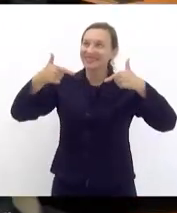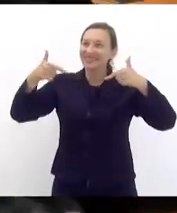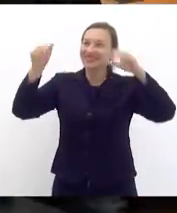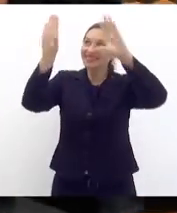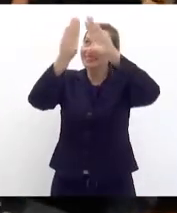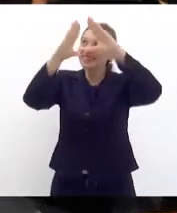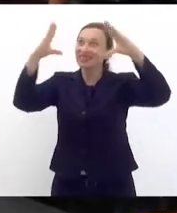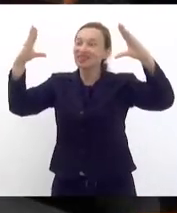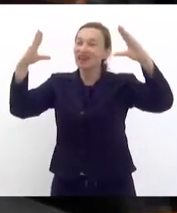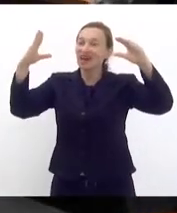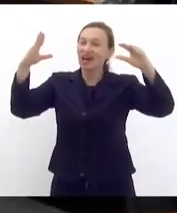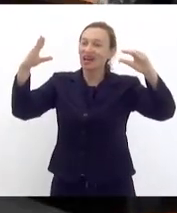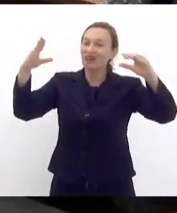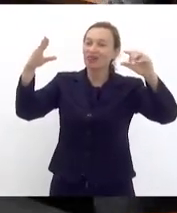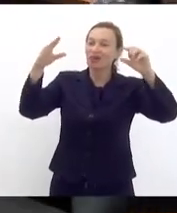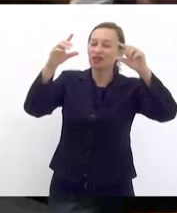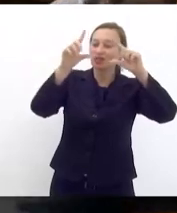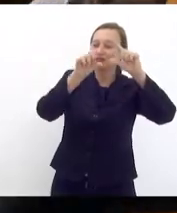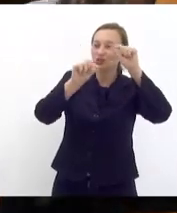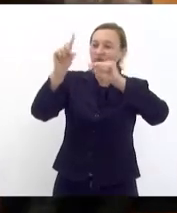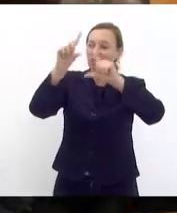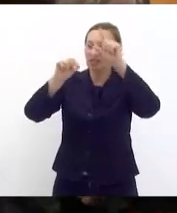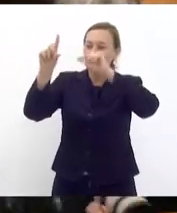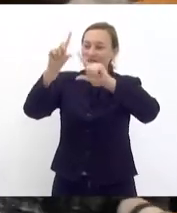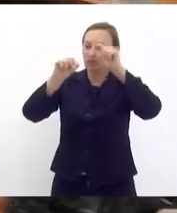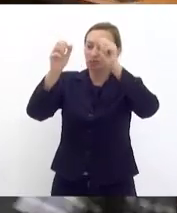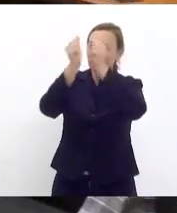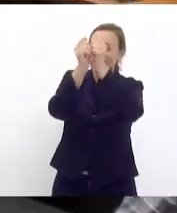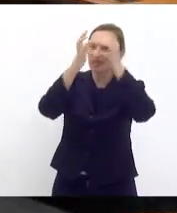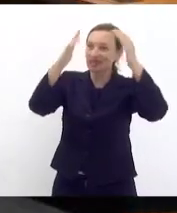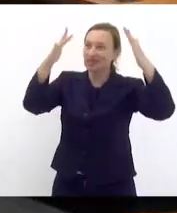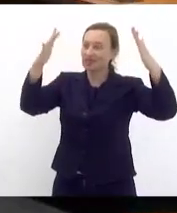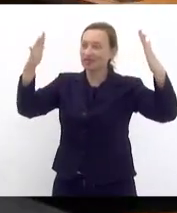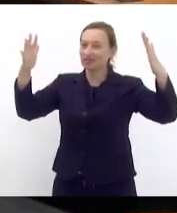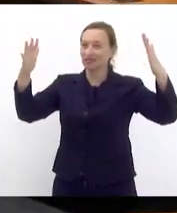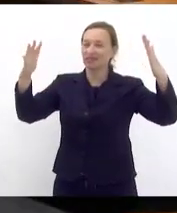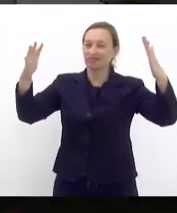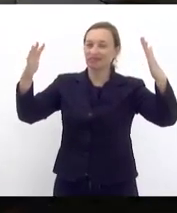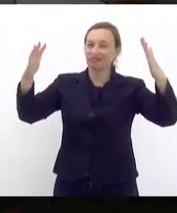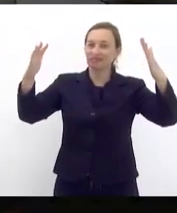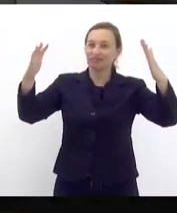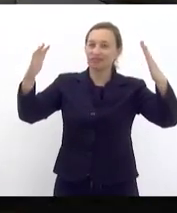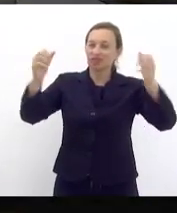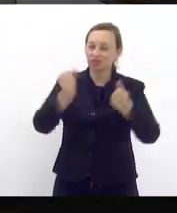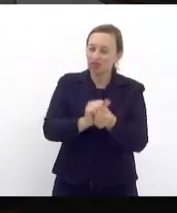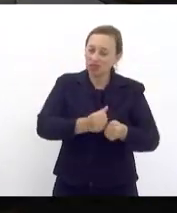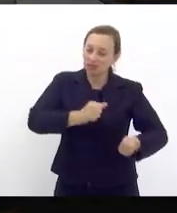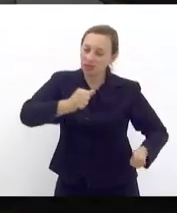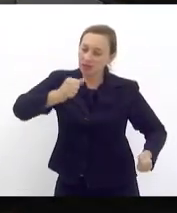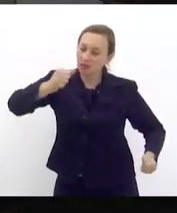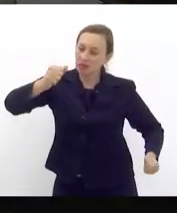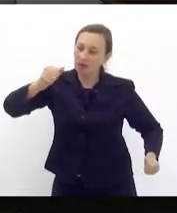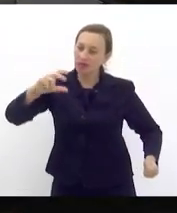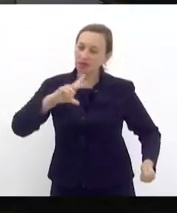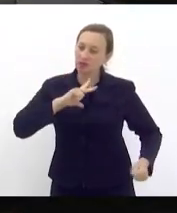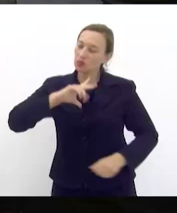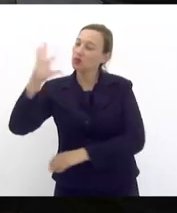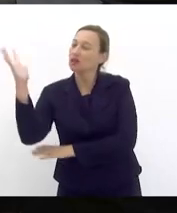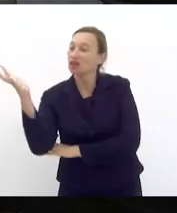e límpido, a imagem do cruzeiro resplandece. Gigante pela